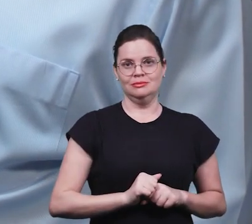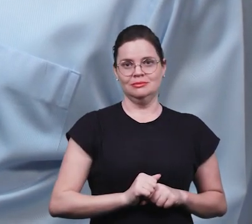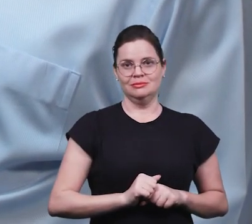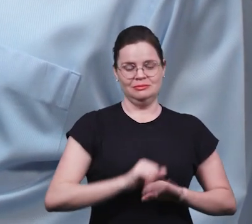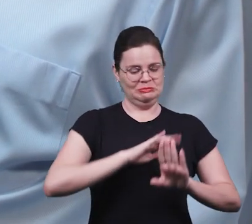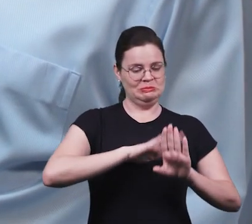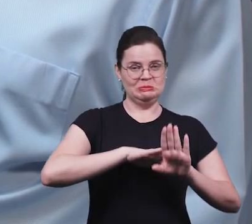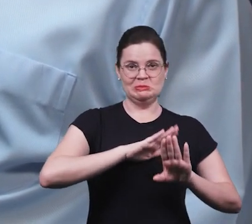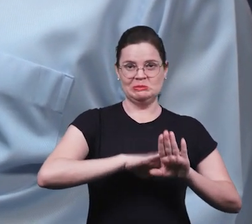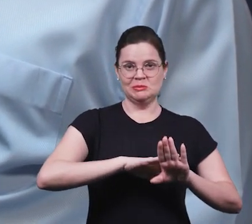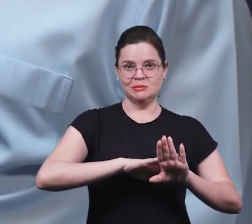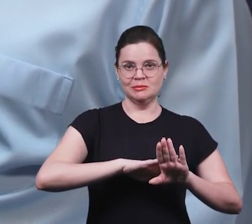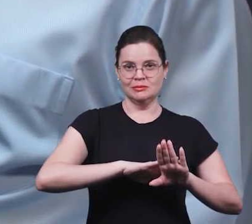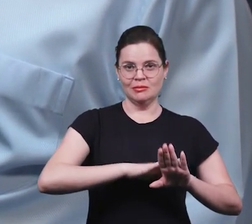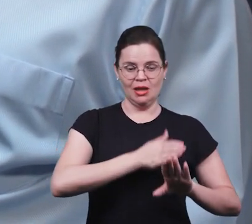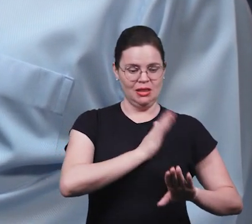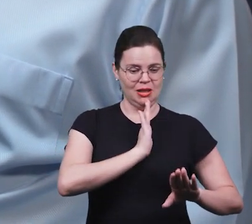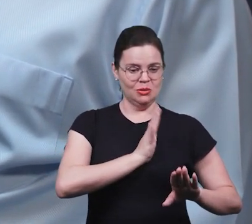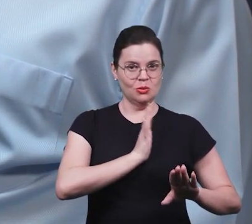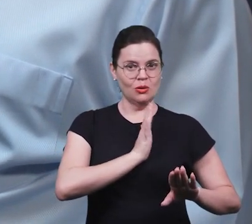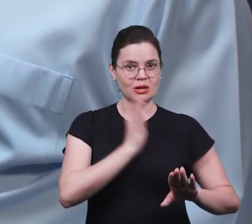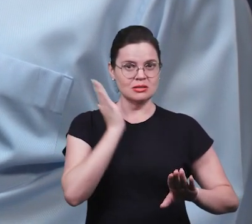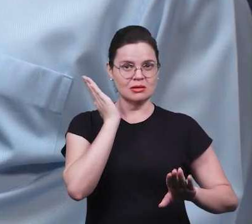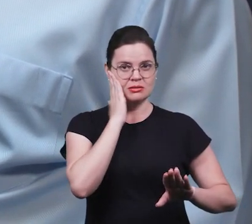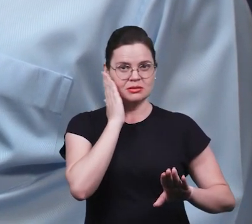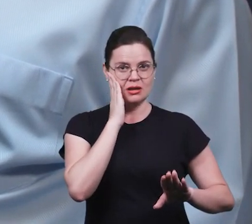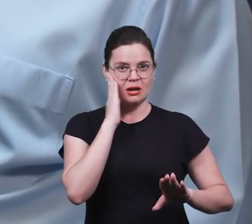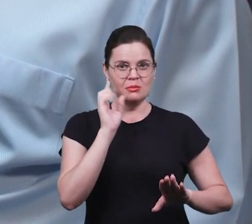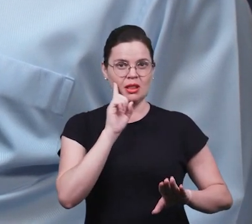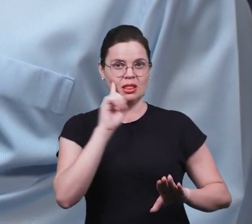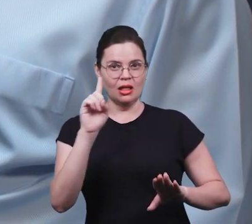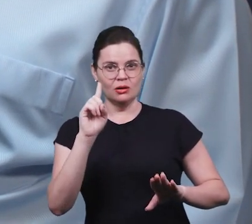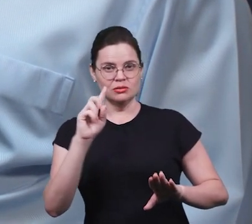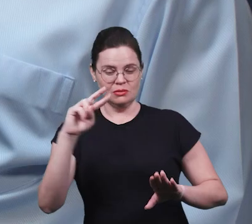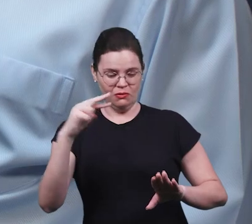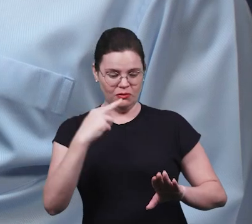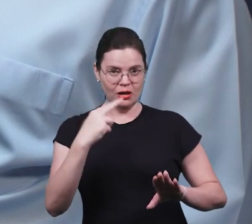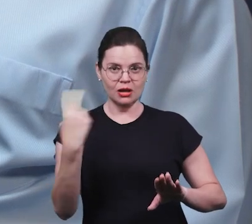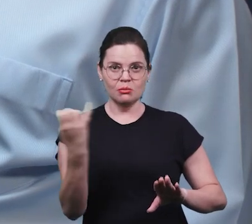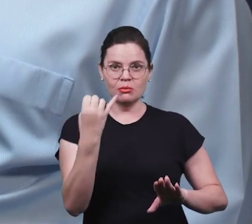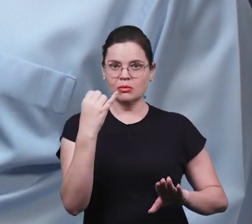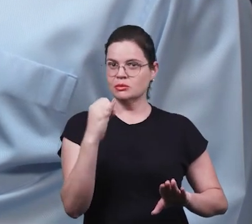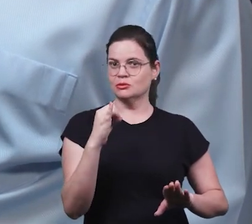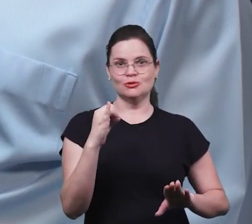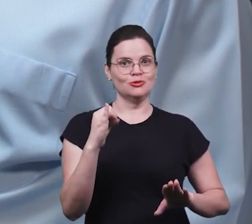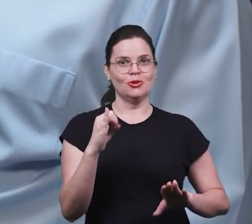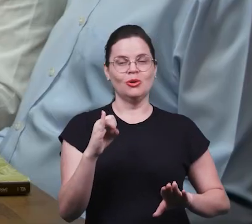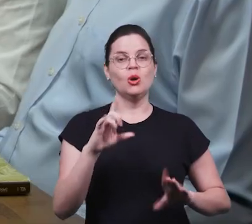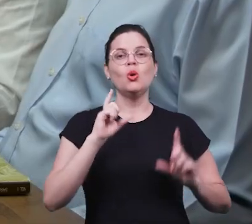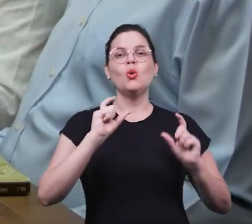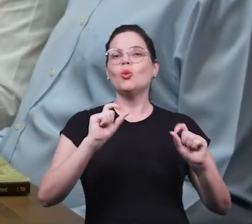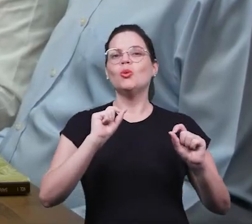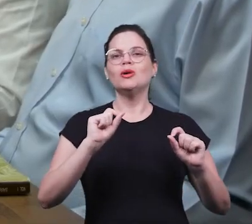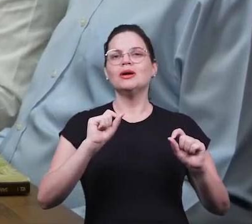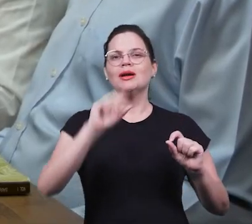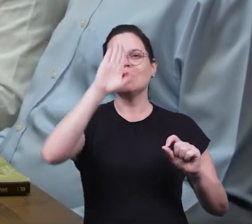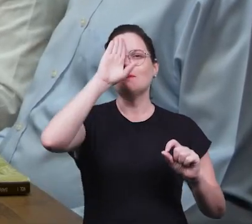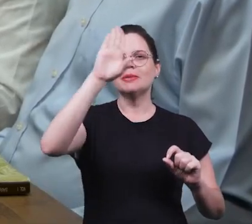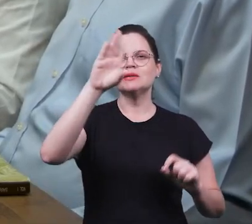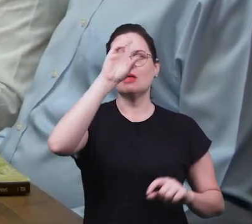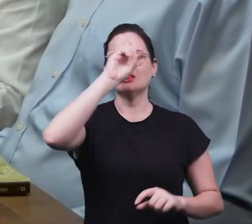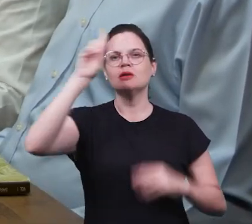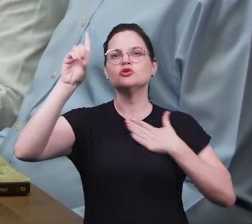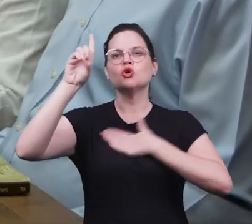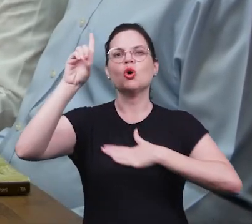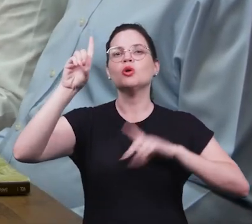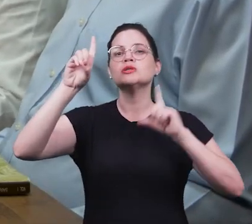nada. Para Deus, a salvação é um projeto de Deus. É o profético que interessa. Não adianta, interessa o